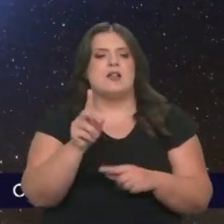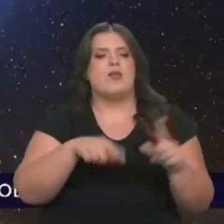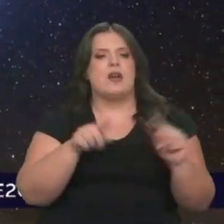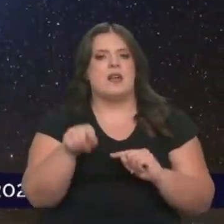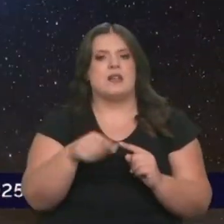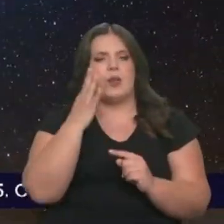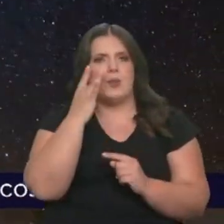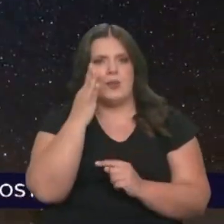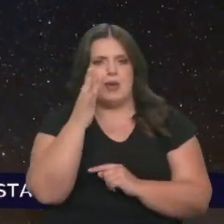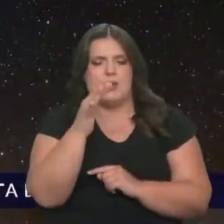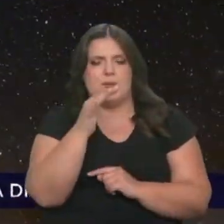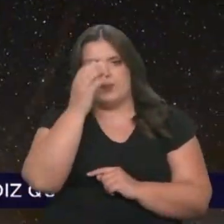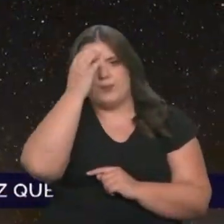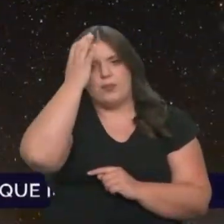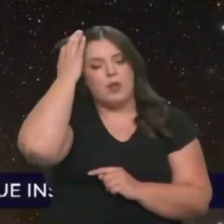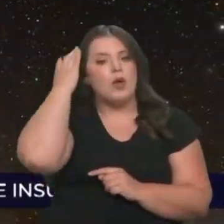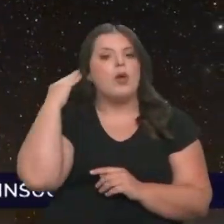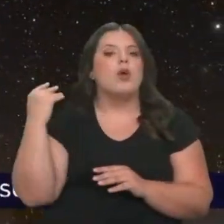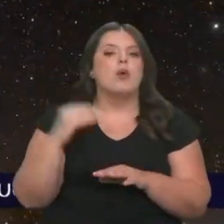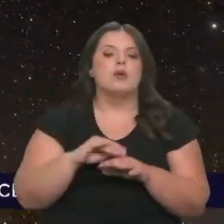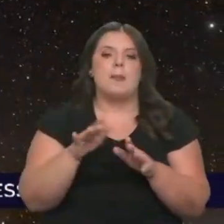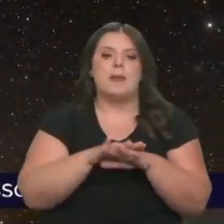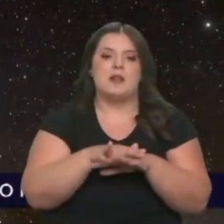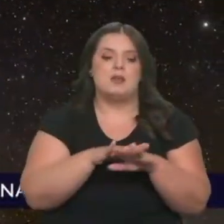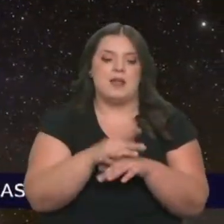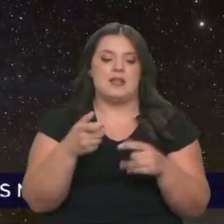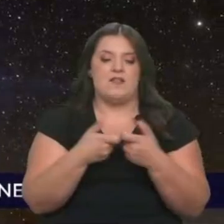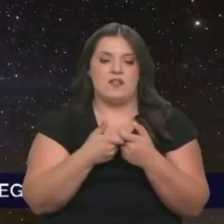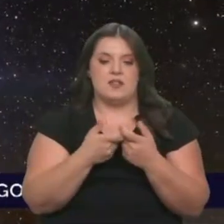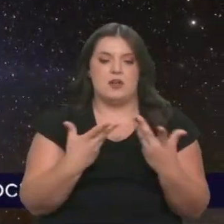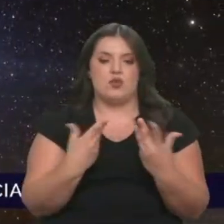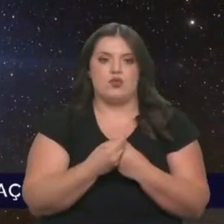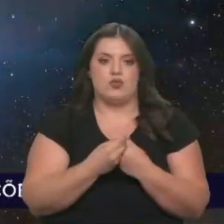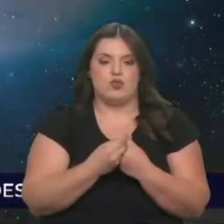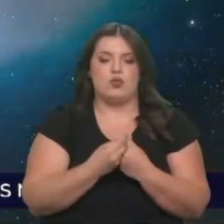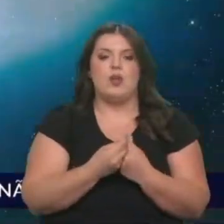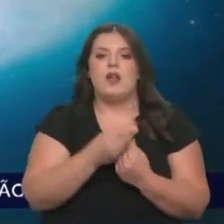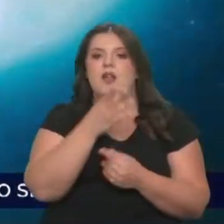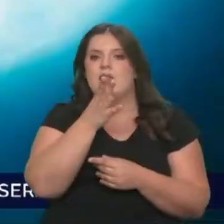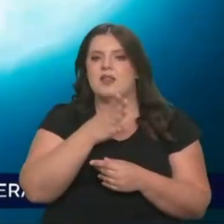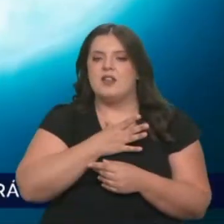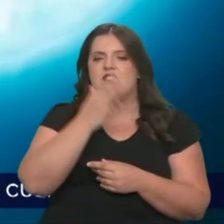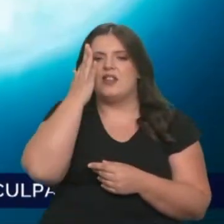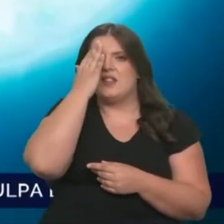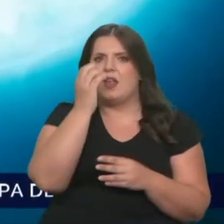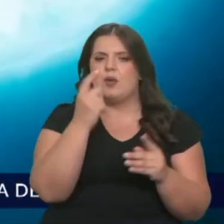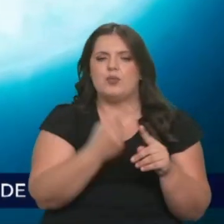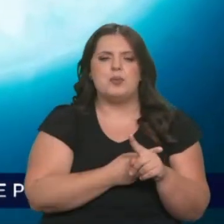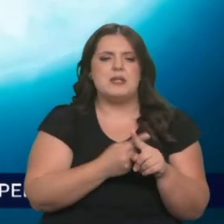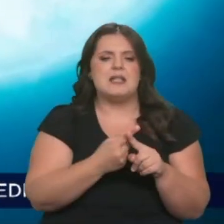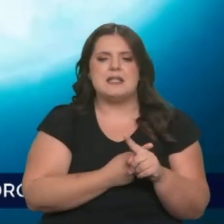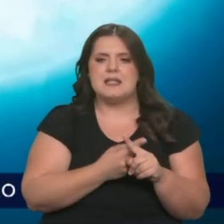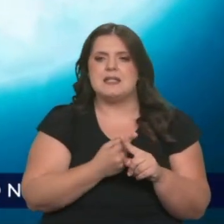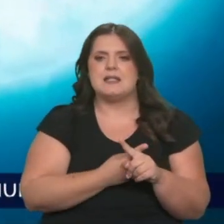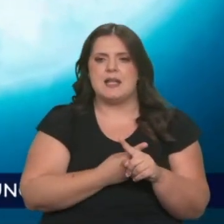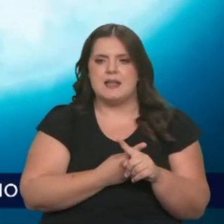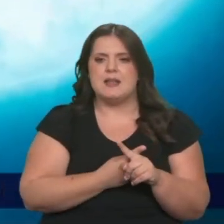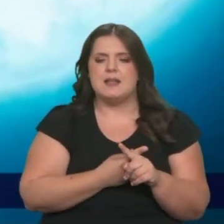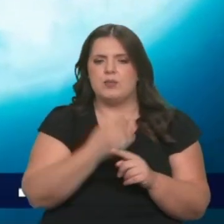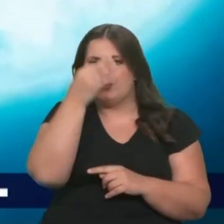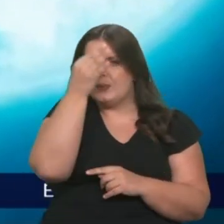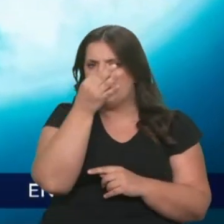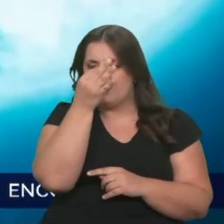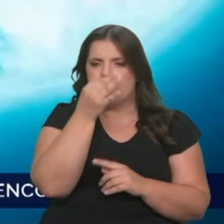do brilho, quando aplicamos a matemática e a física, dá-nos uma ideia muito, muito interessante, muito fidedigna